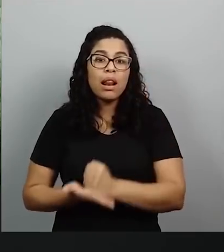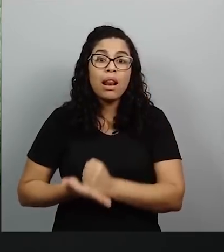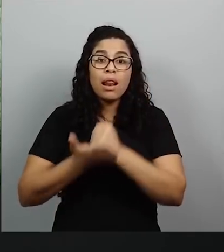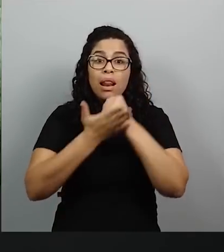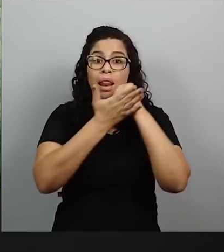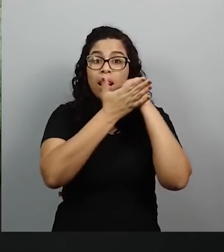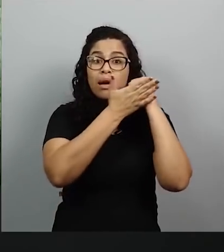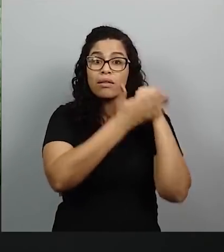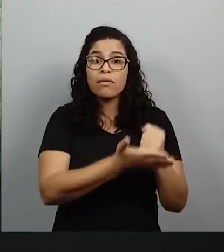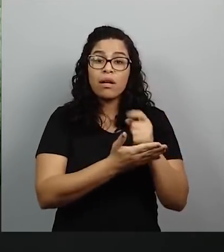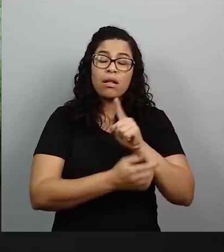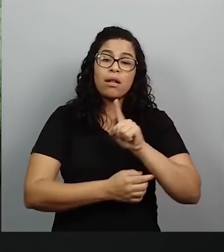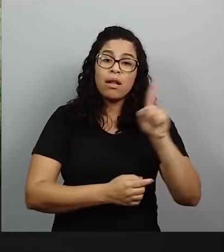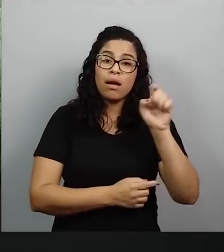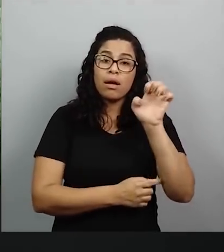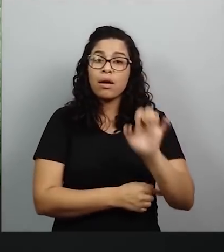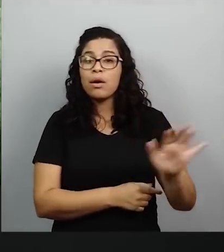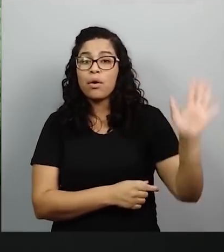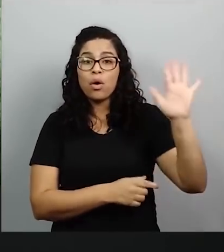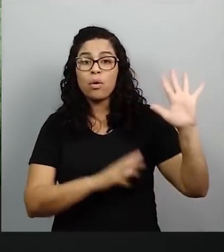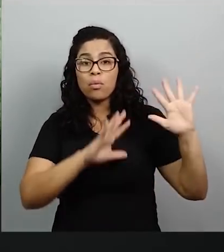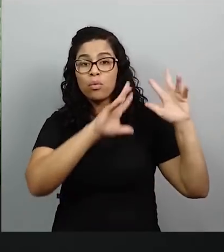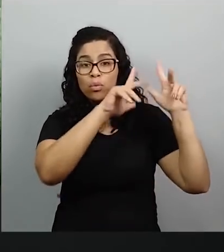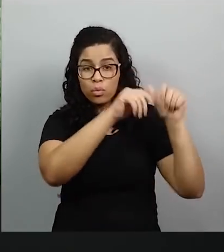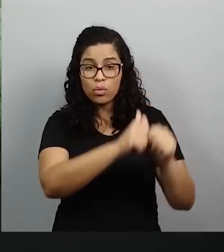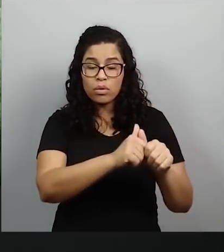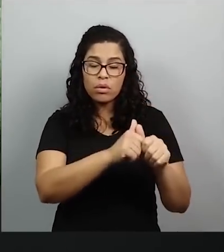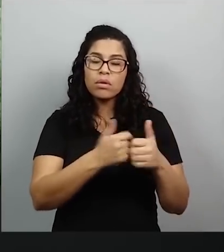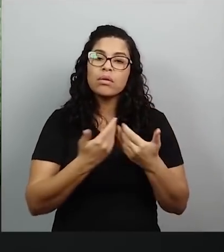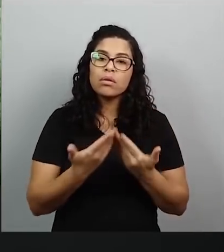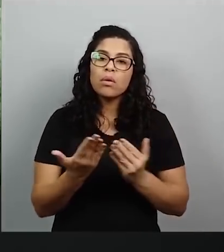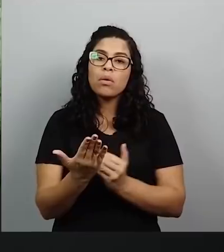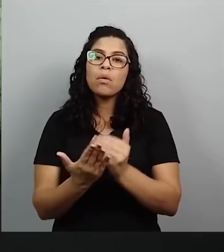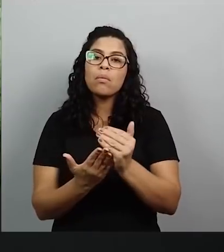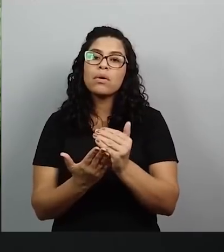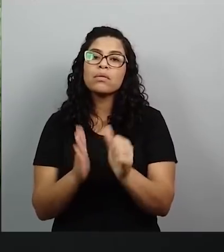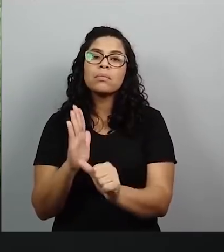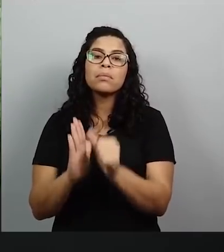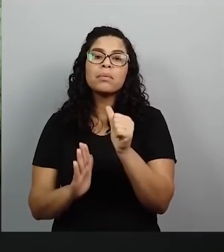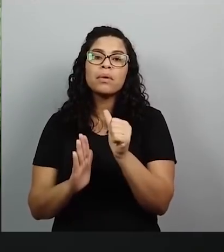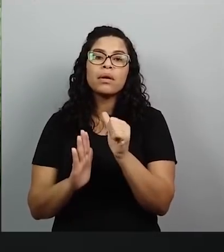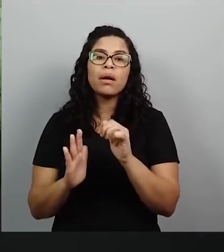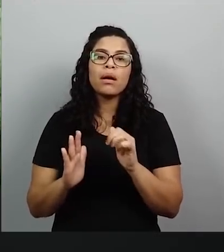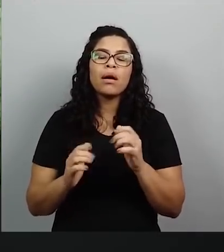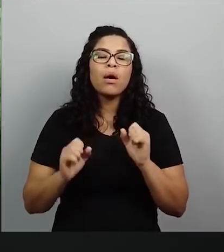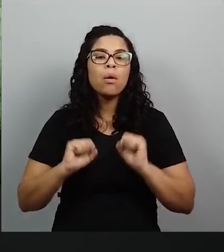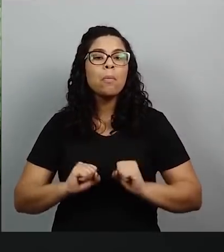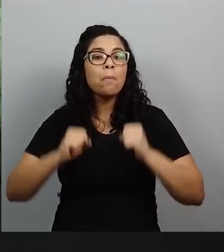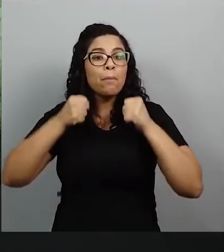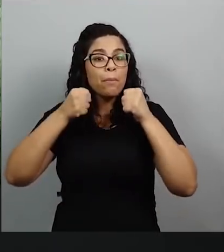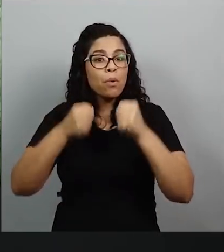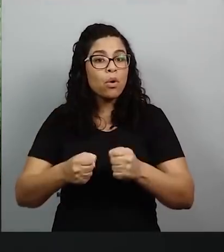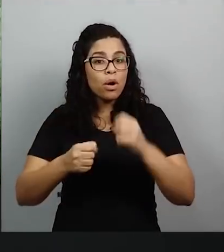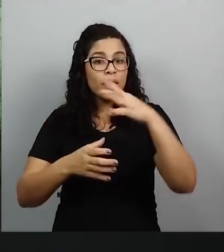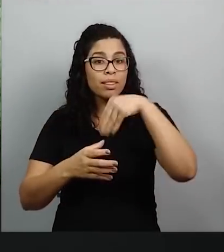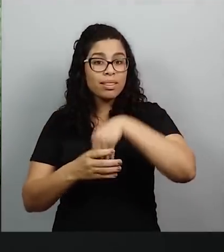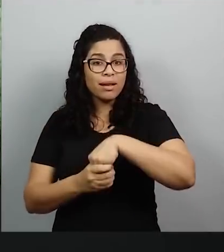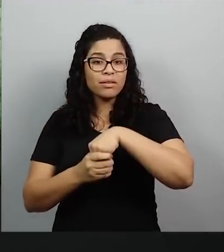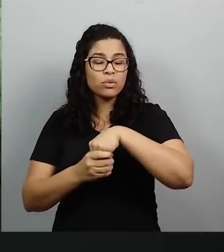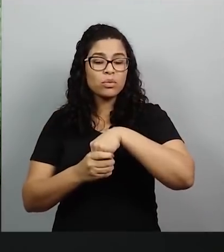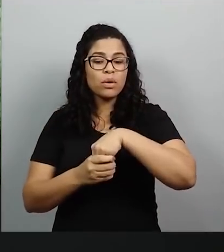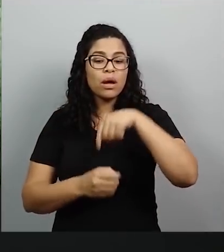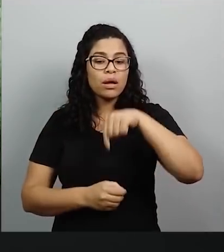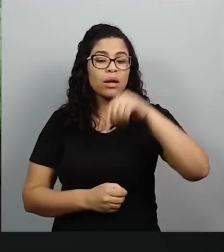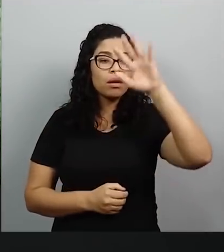solidificado e levar esse açúcar para Portugal, começa então as primeiras relações de poder também